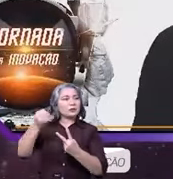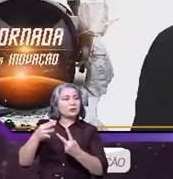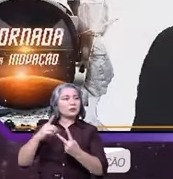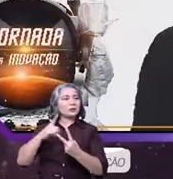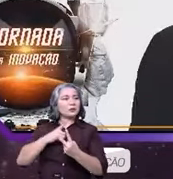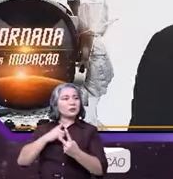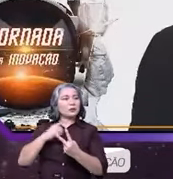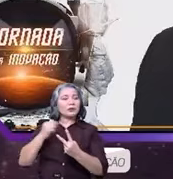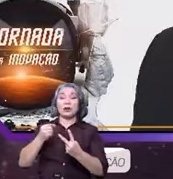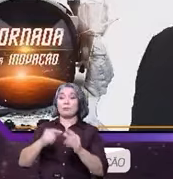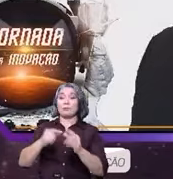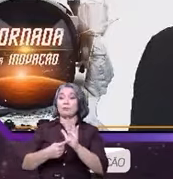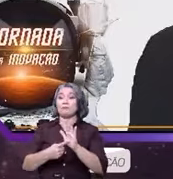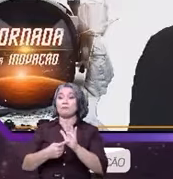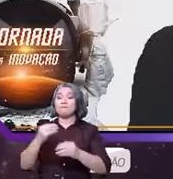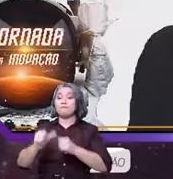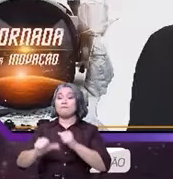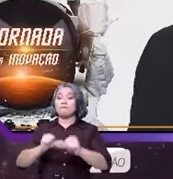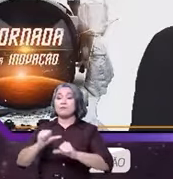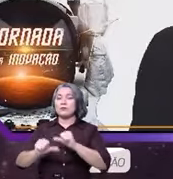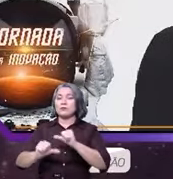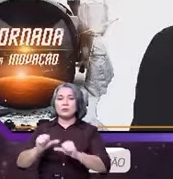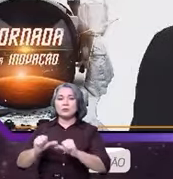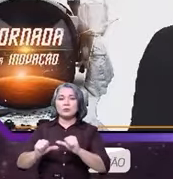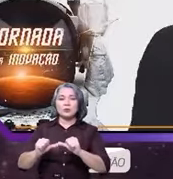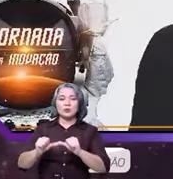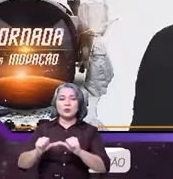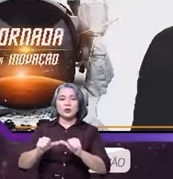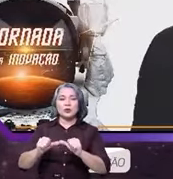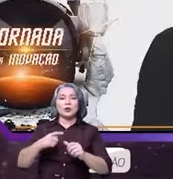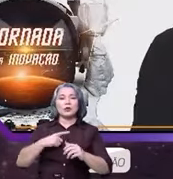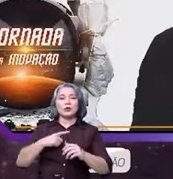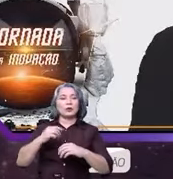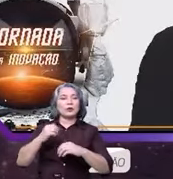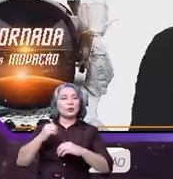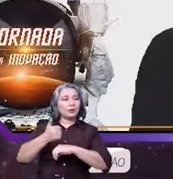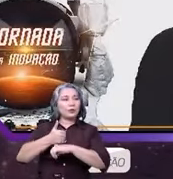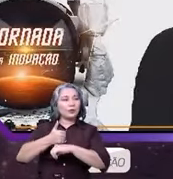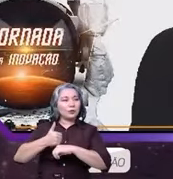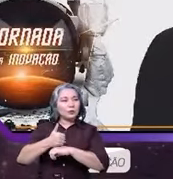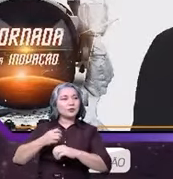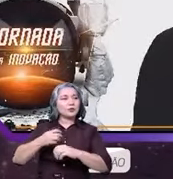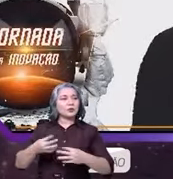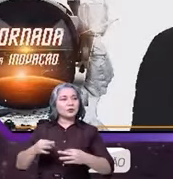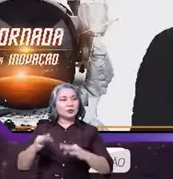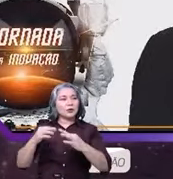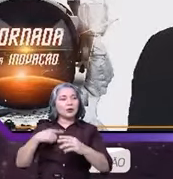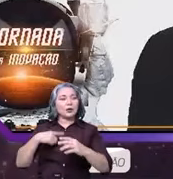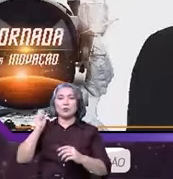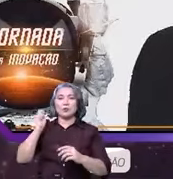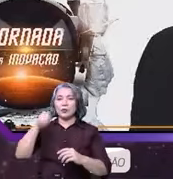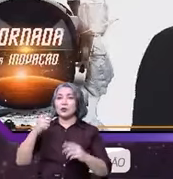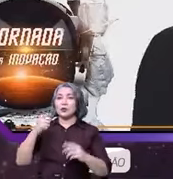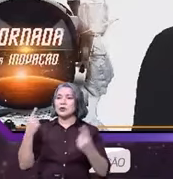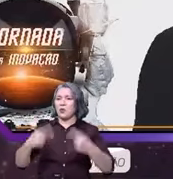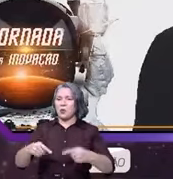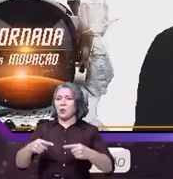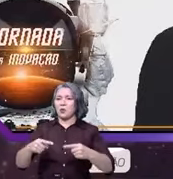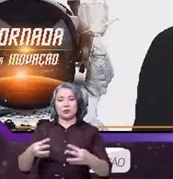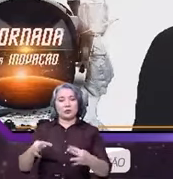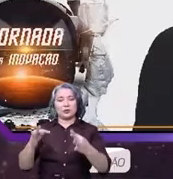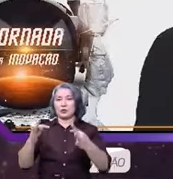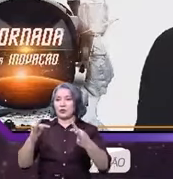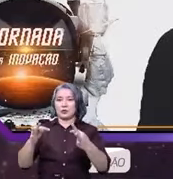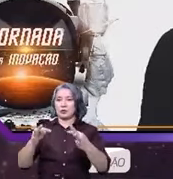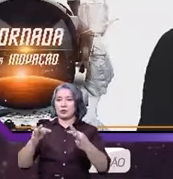da modificação organizacional do Poder Judiciário. Como profissional de tecnologia, eu jamais poderia ser contra a modernização tecnológica do